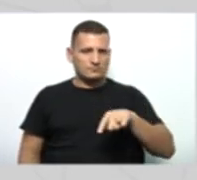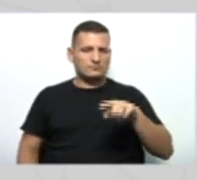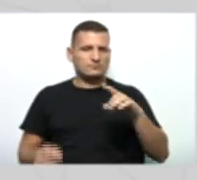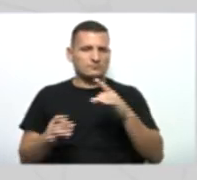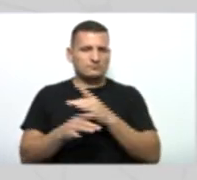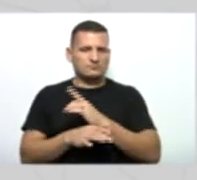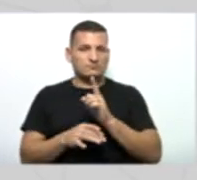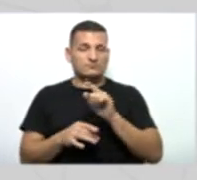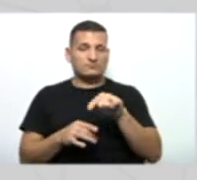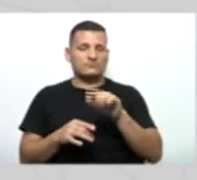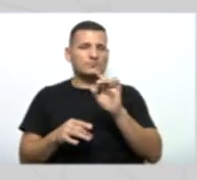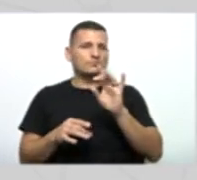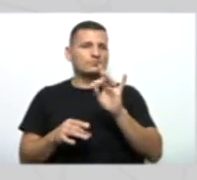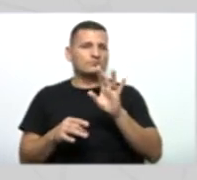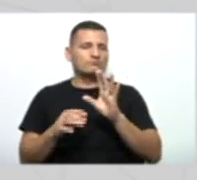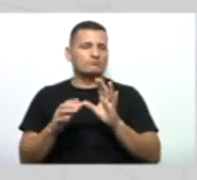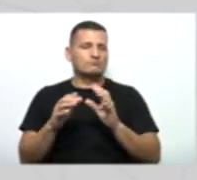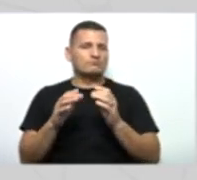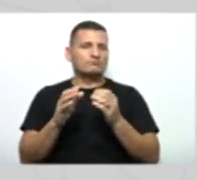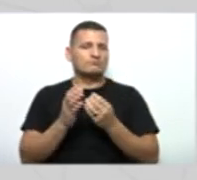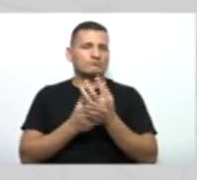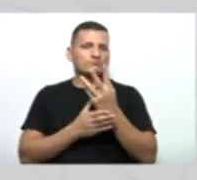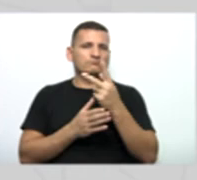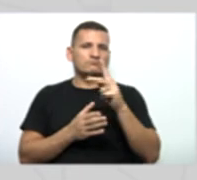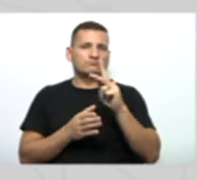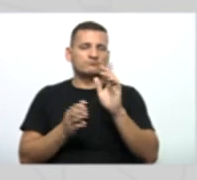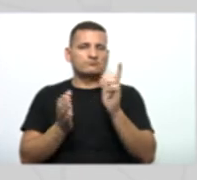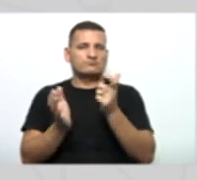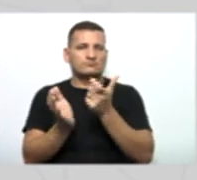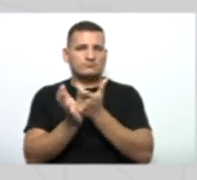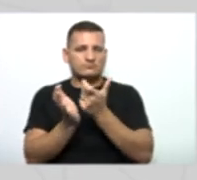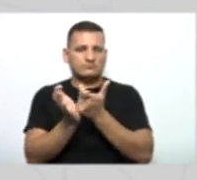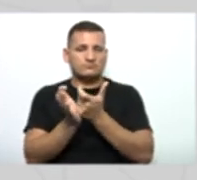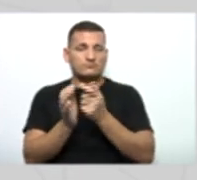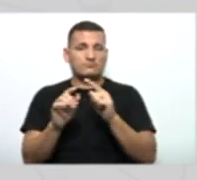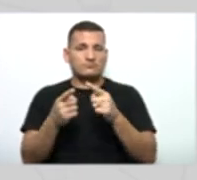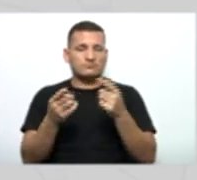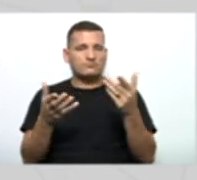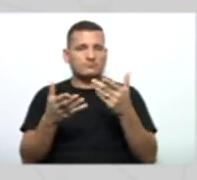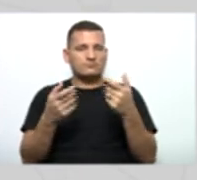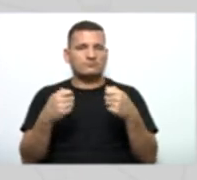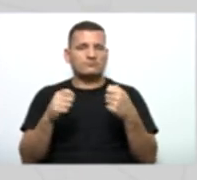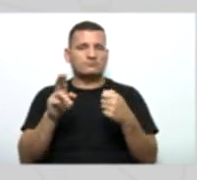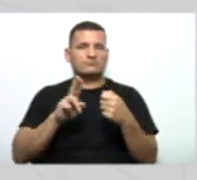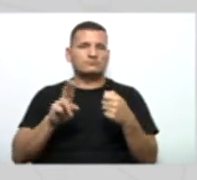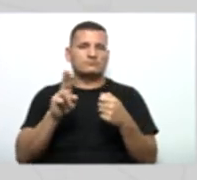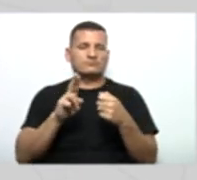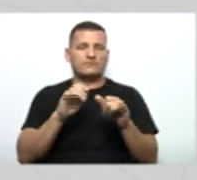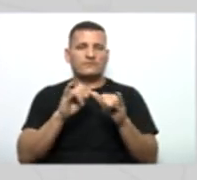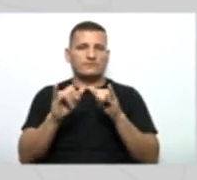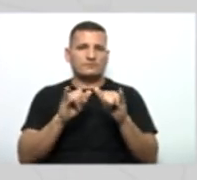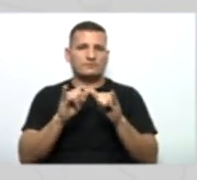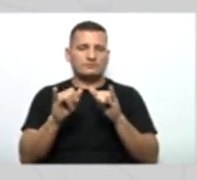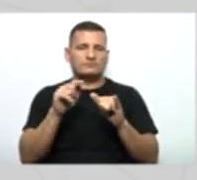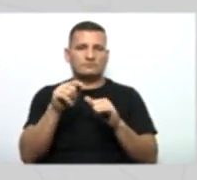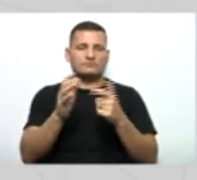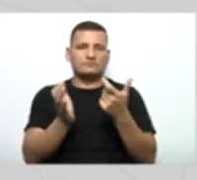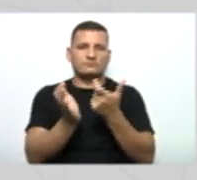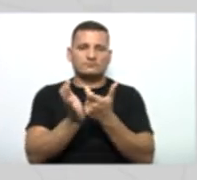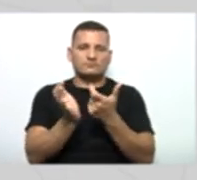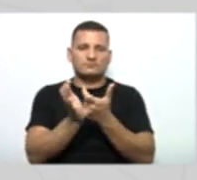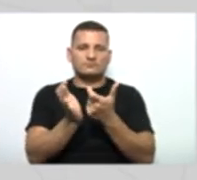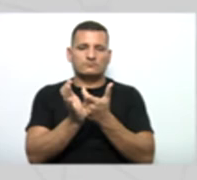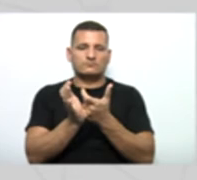só criou a sua classe, mas agora você precisa utilizar as informações dessa classe. Aí